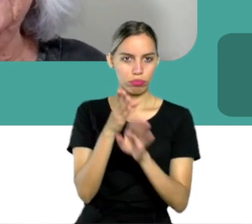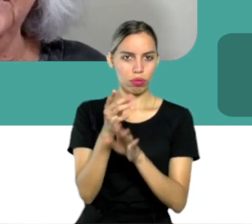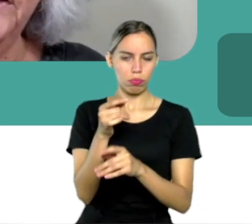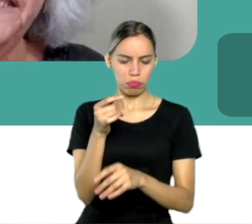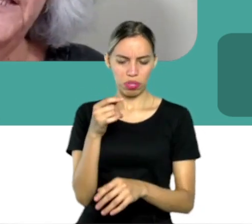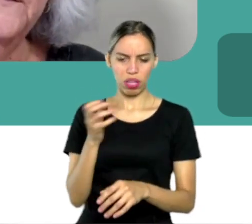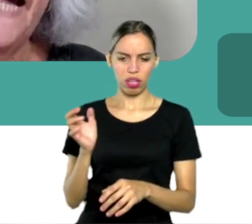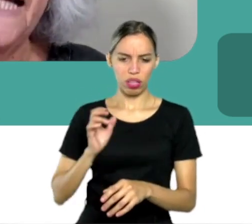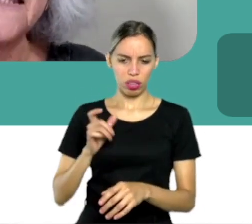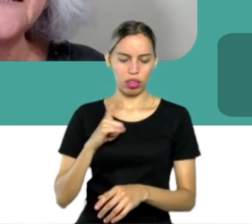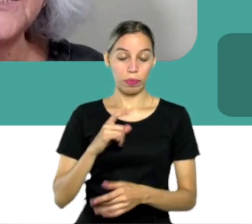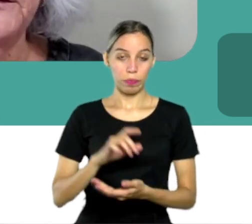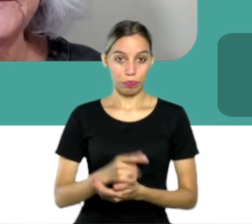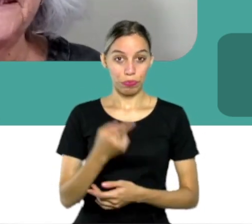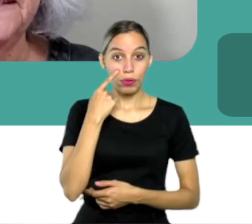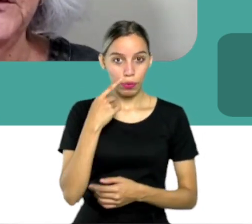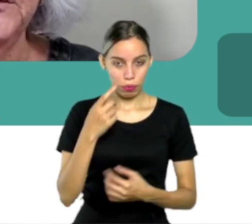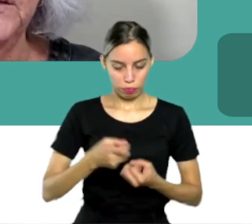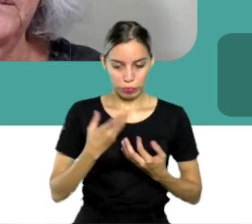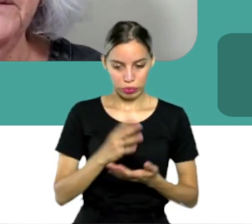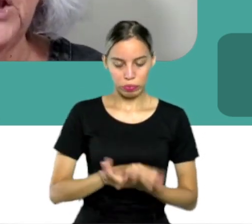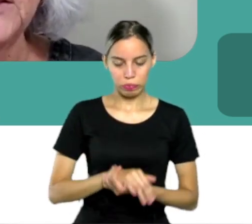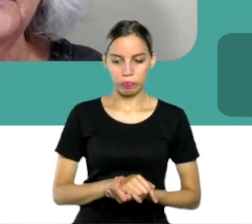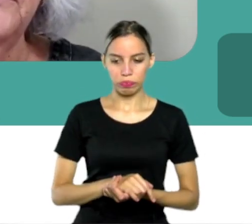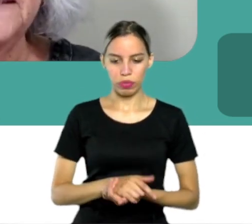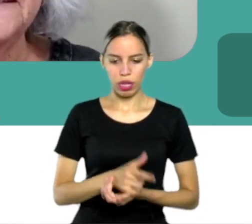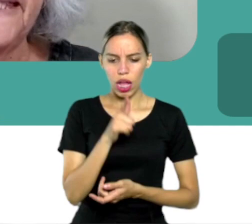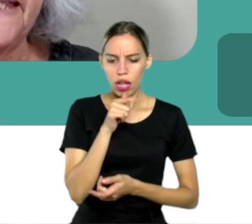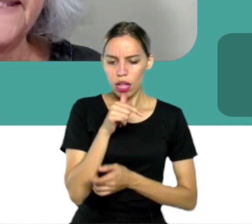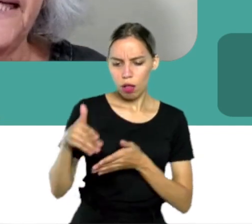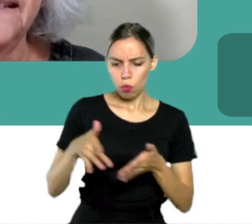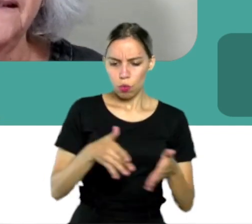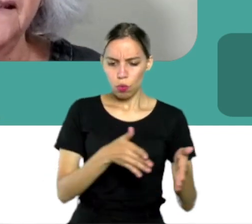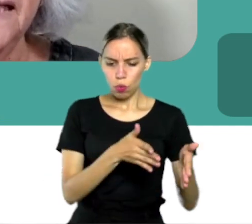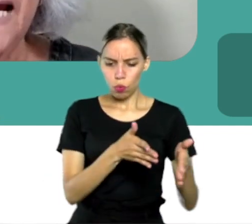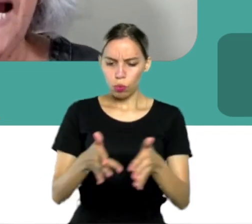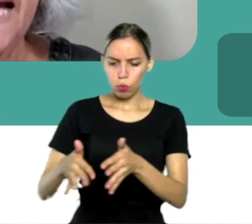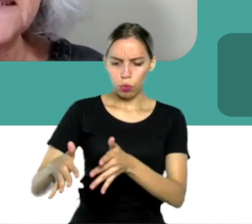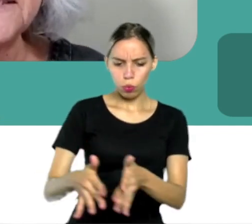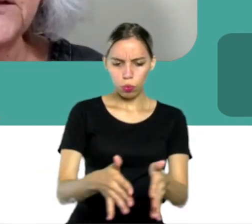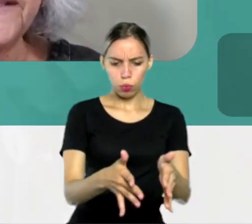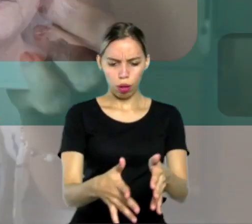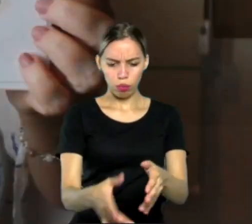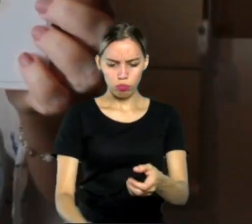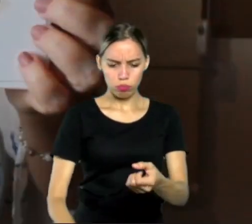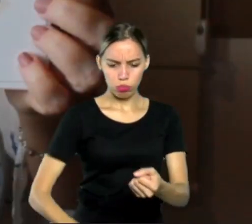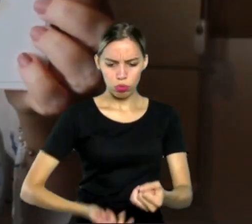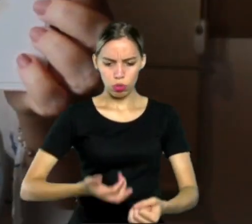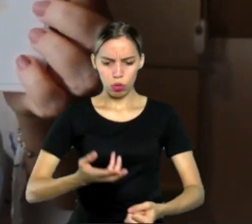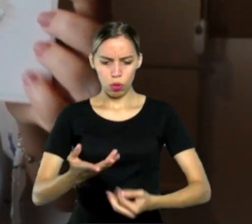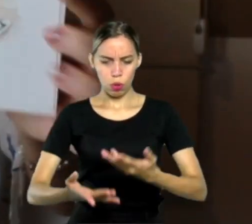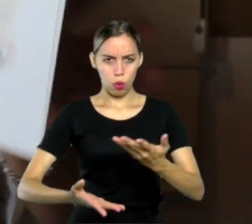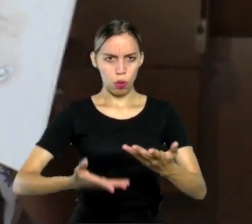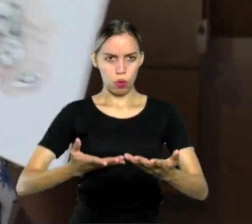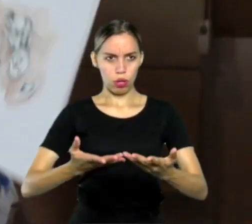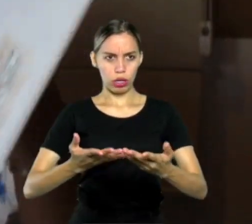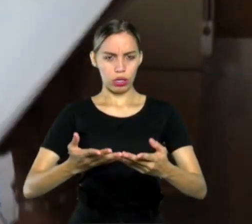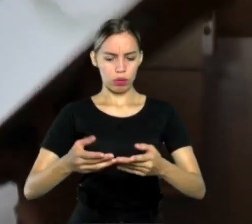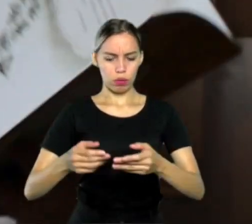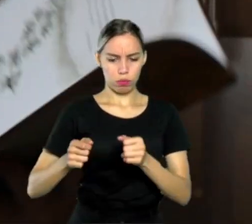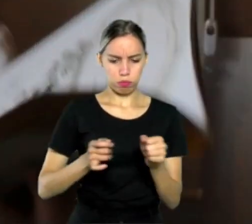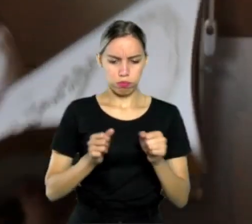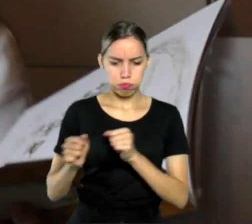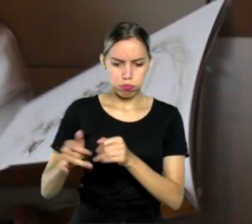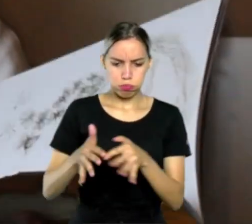Infâmia. O rio nasce espontâneo, brota do ventre da terra. Rasga seu leito estreito, escorre por entre